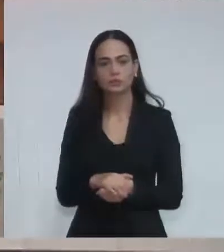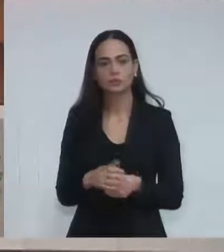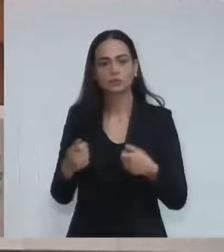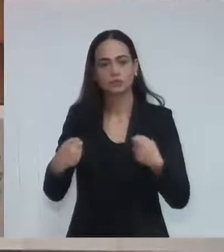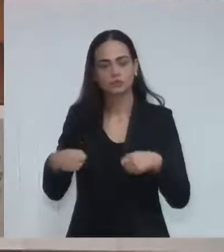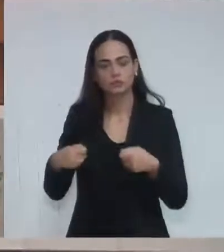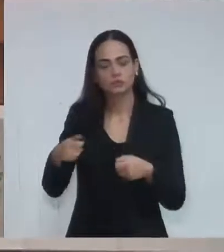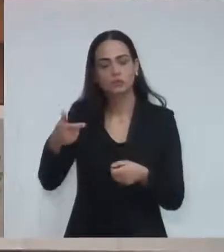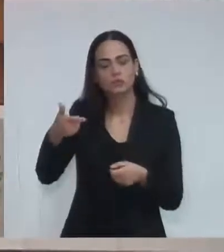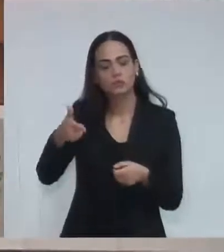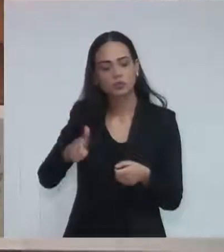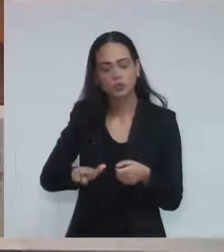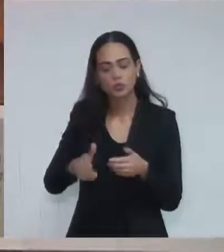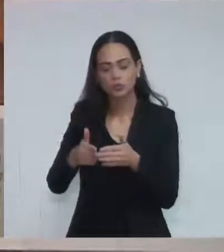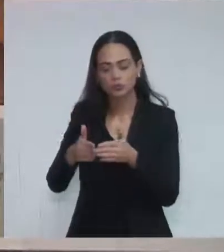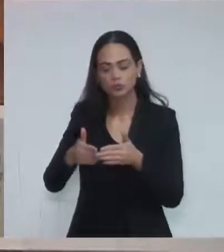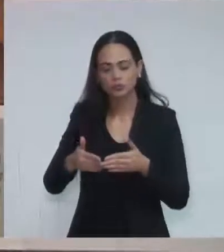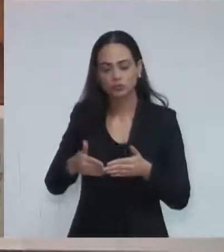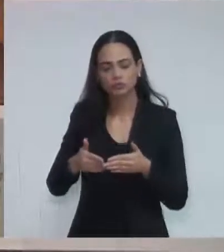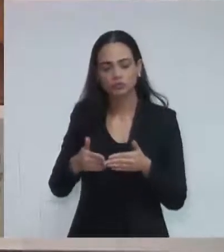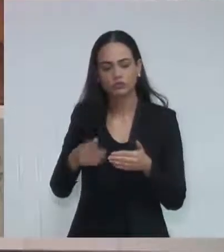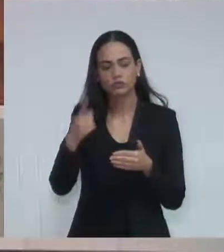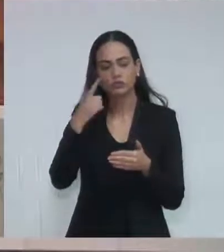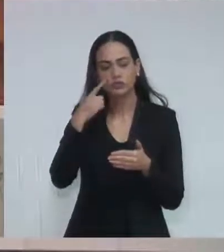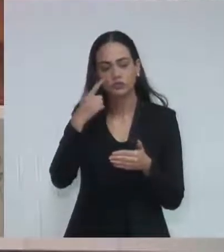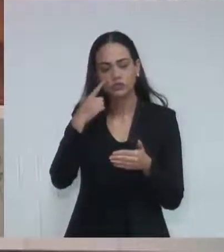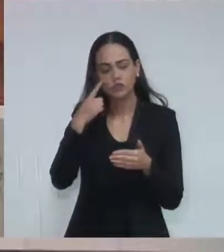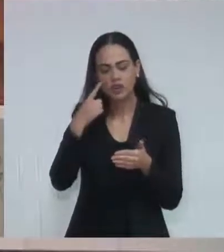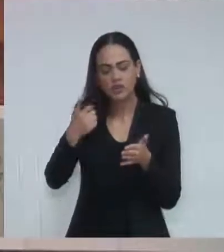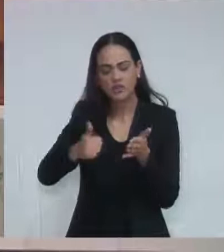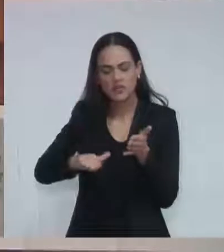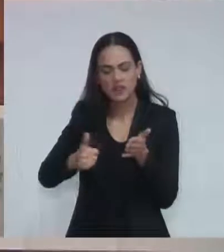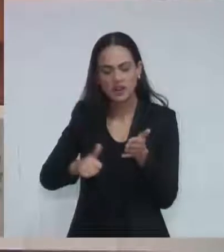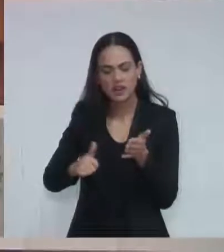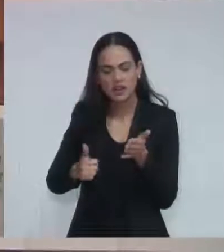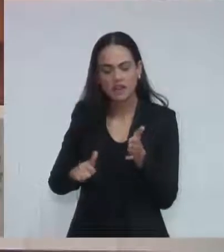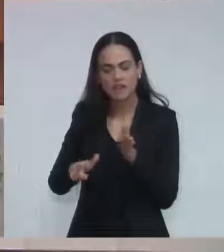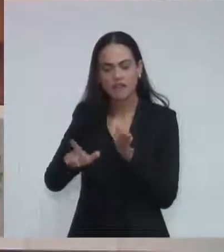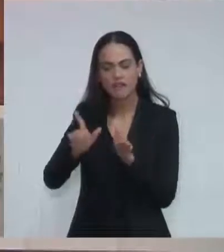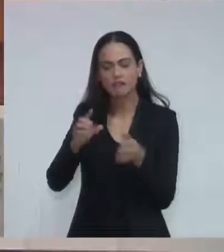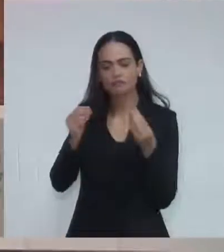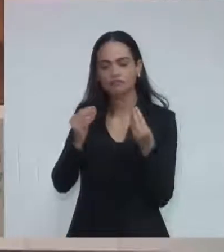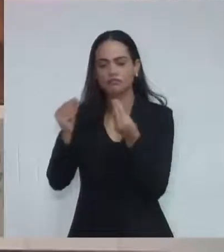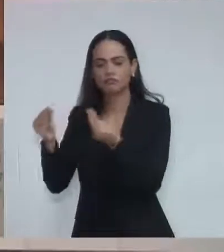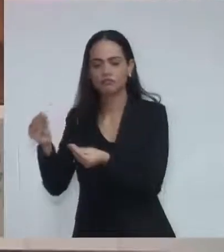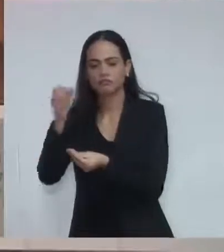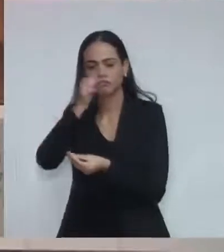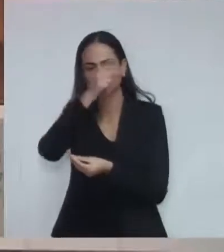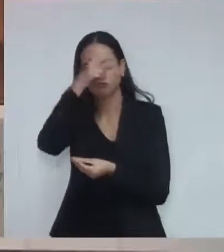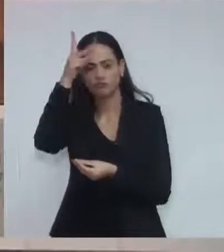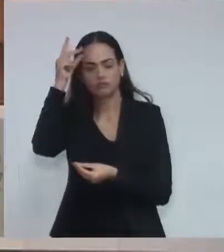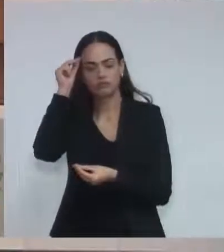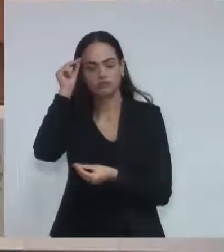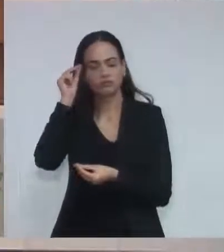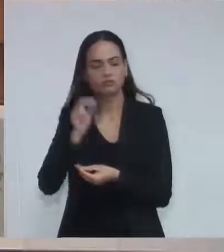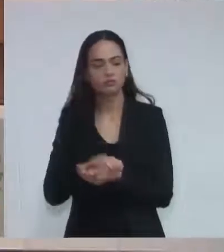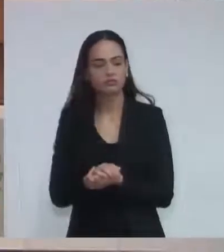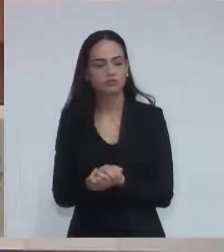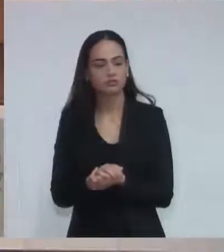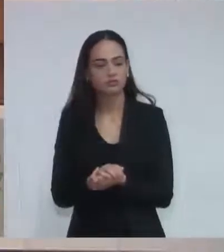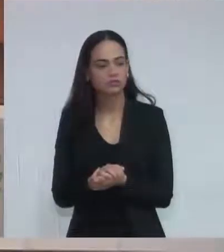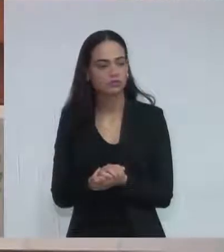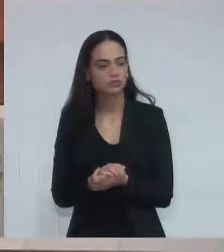que muitos desses requerimentos são extremamente genéricos e não se pautam em qualquer notícia de irregularidade, ou sequer indicam